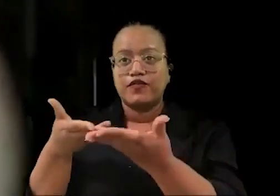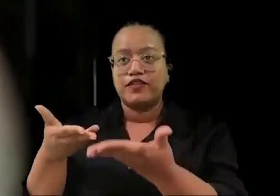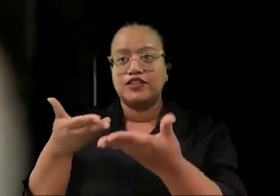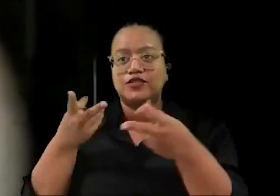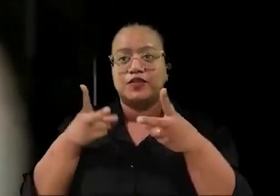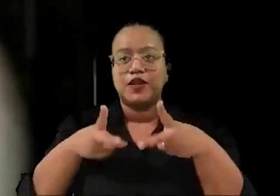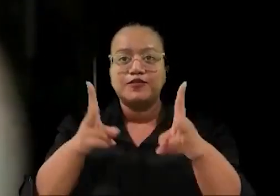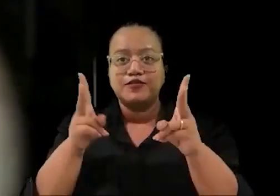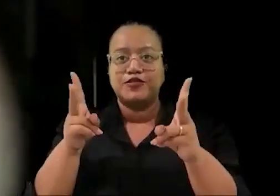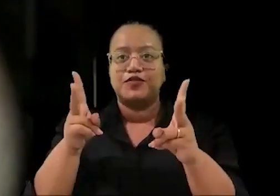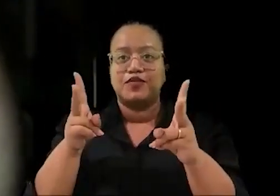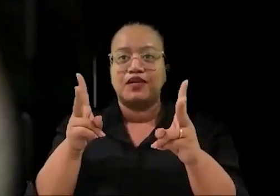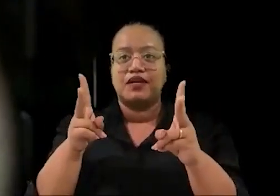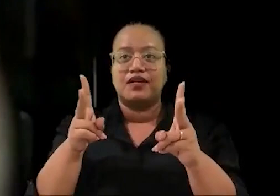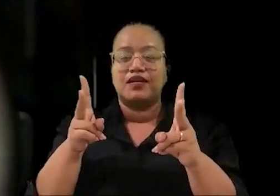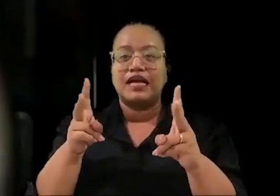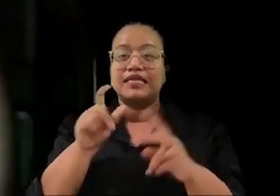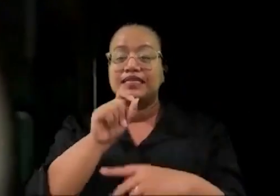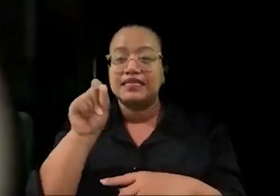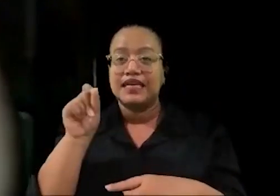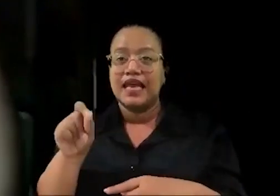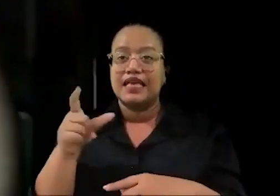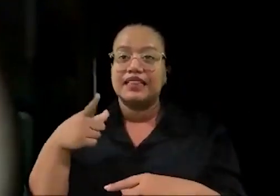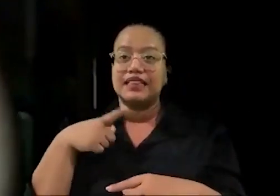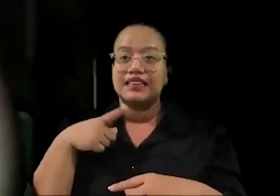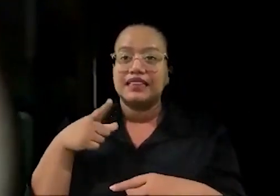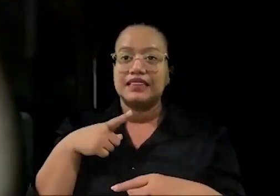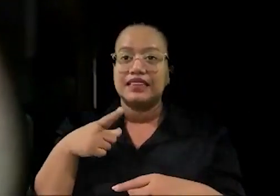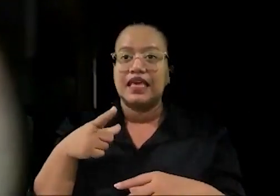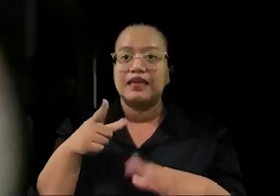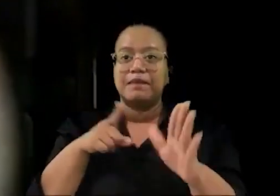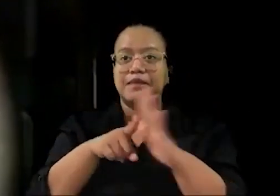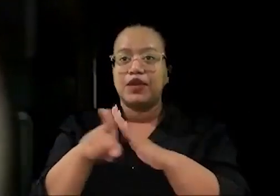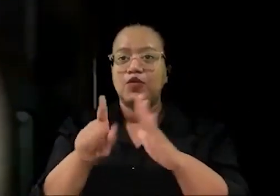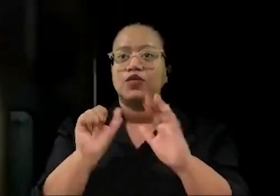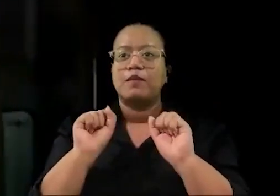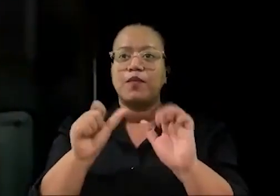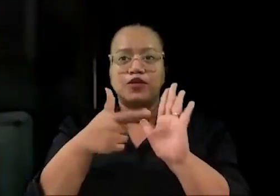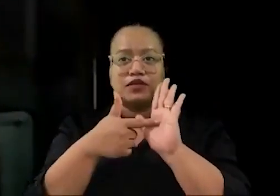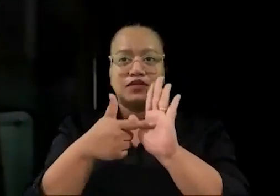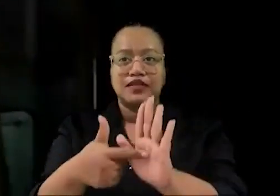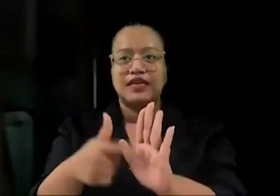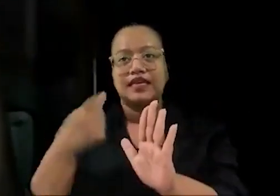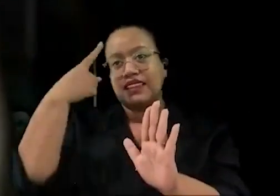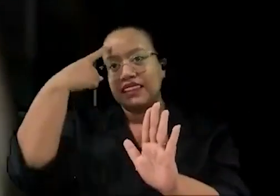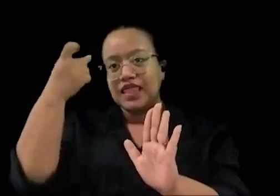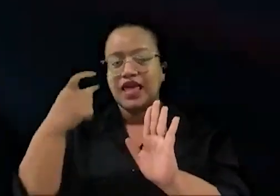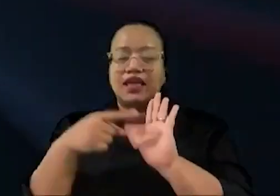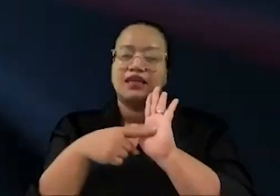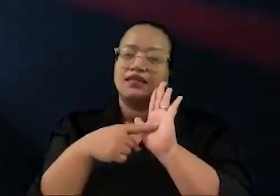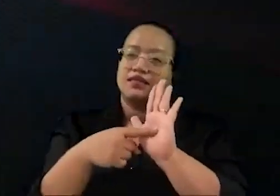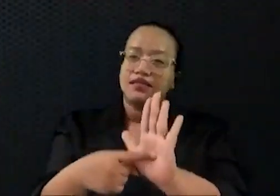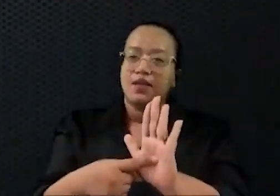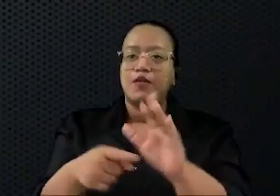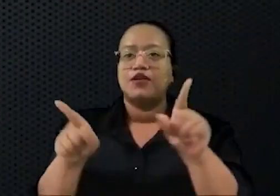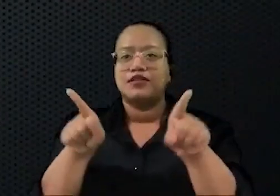pode nos apresentar. Quem tiver ideia também pode nos apresentar. E até amanhã, se Deus quiser.